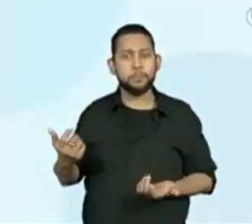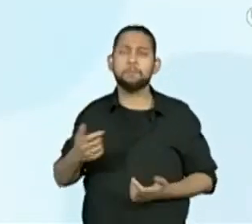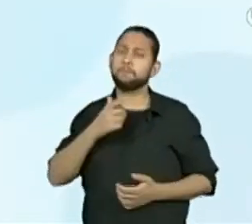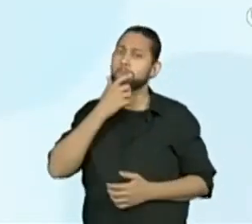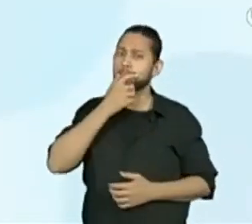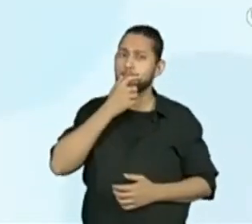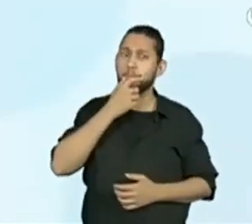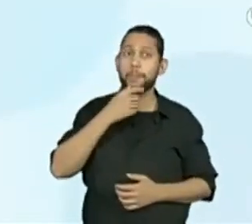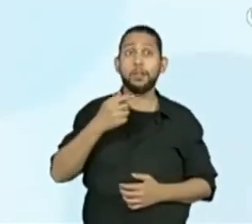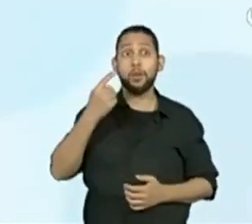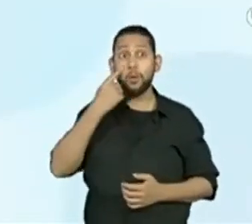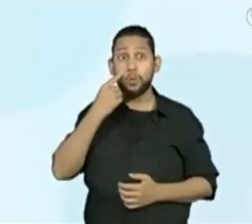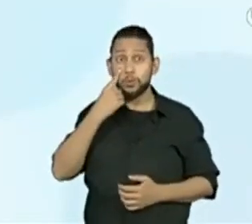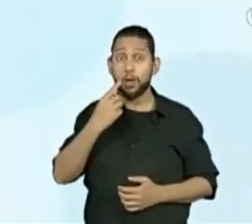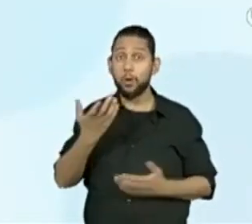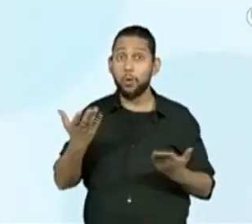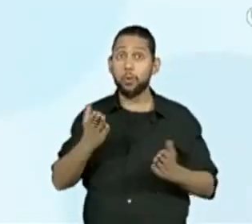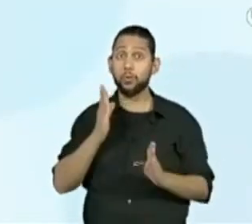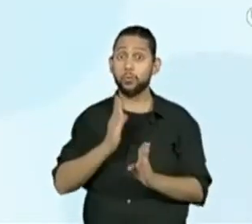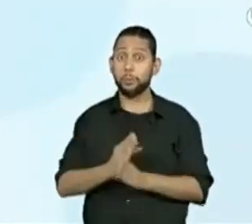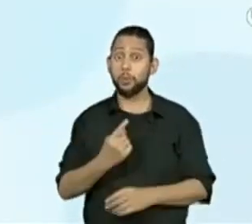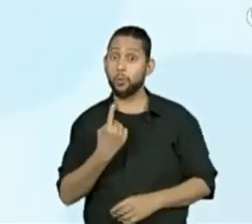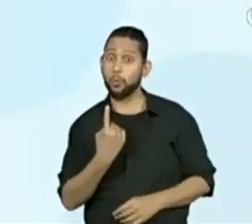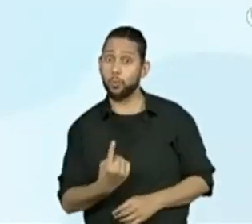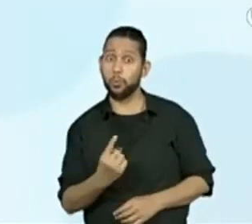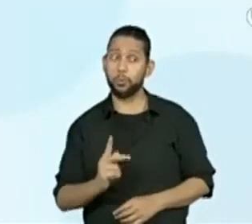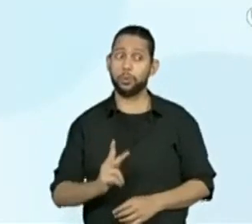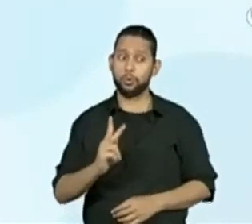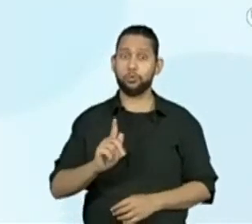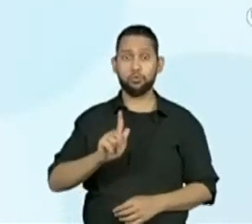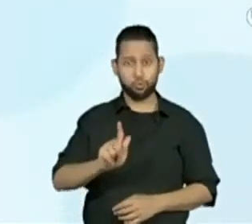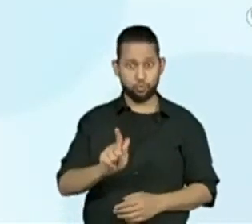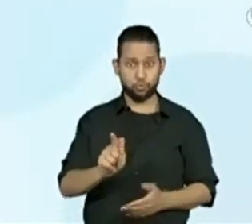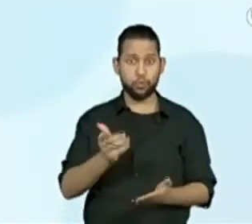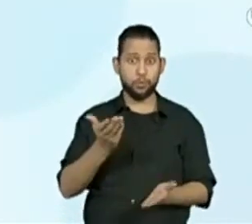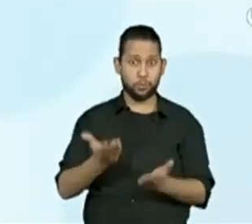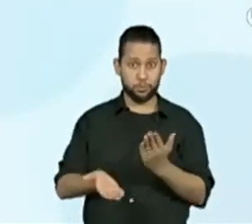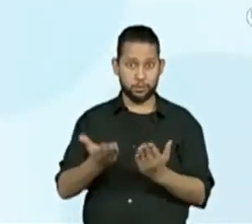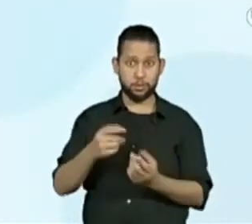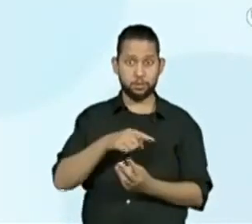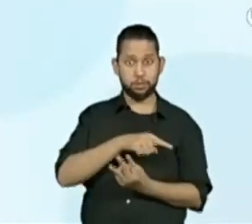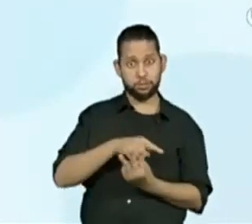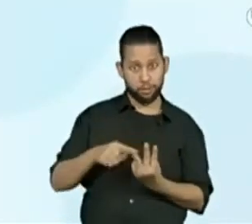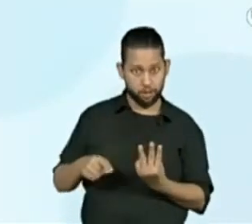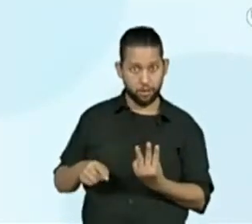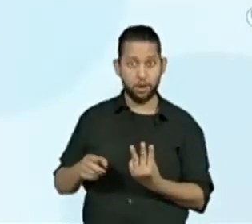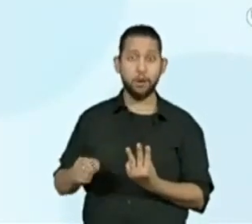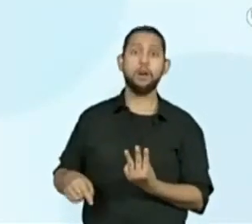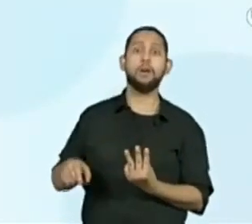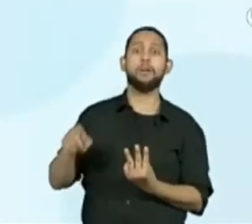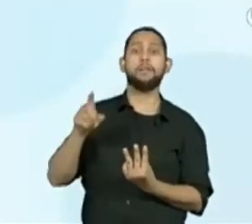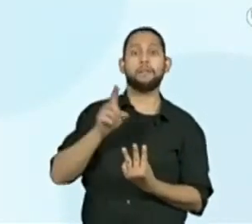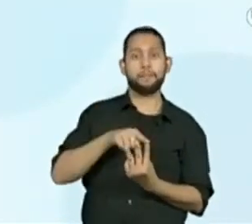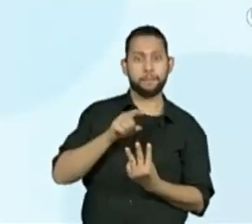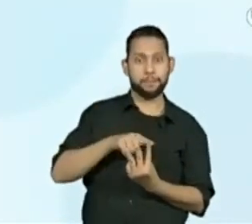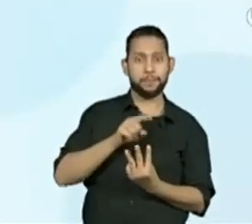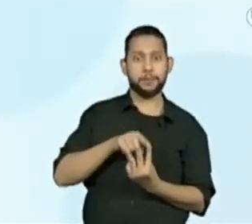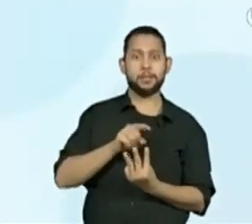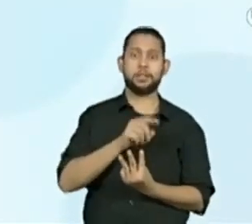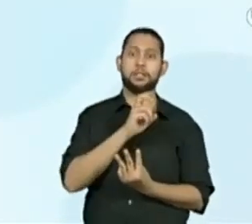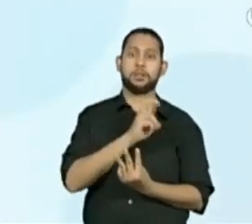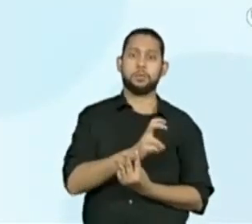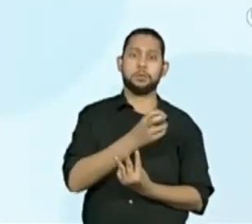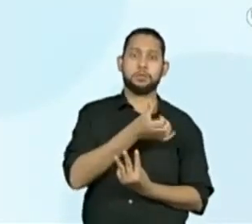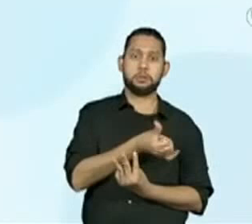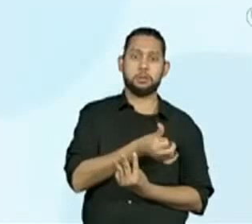calcular 1 kg de abobrinha nós pegamos lado 56 reais do 10